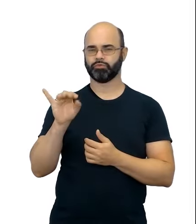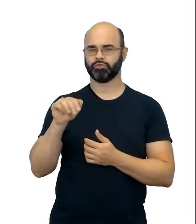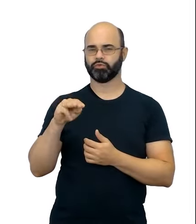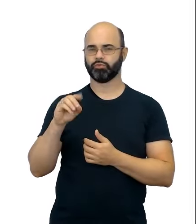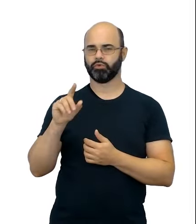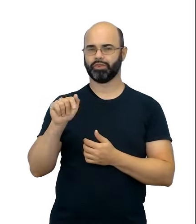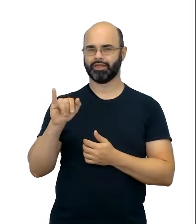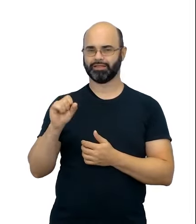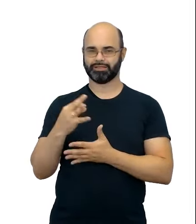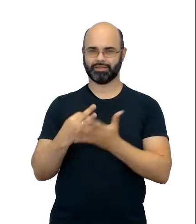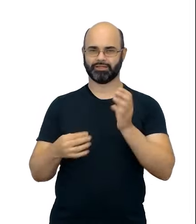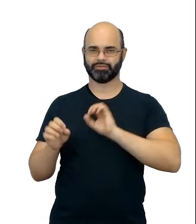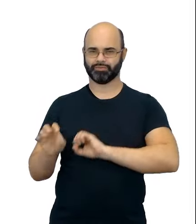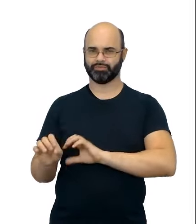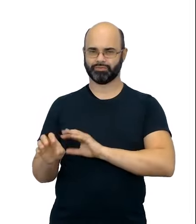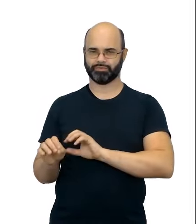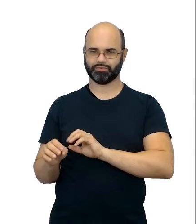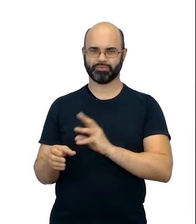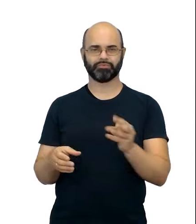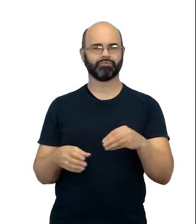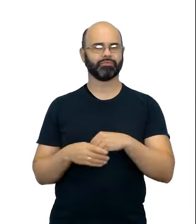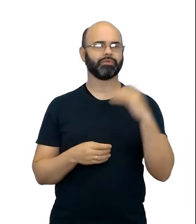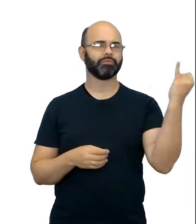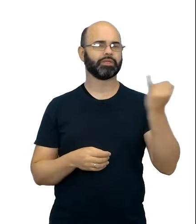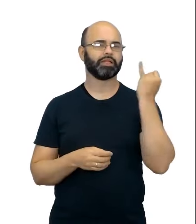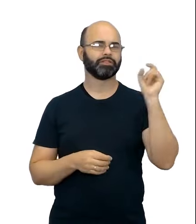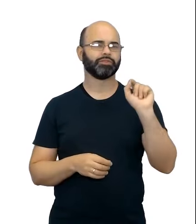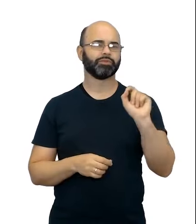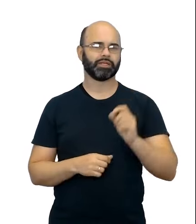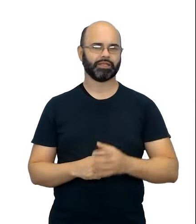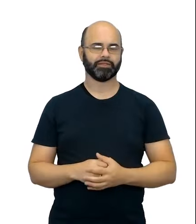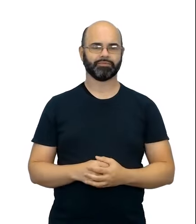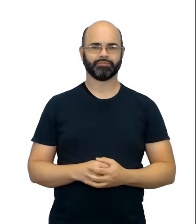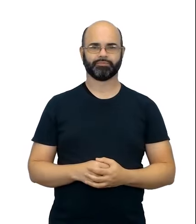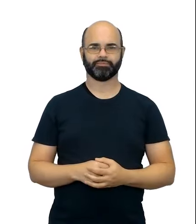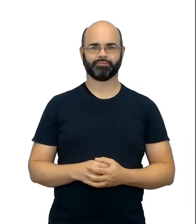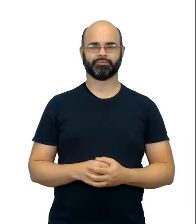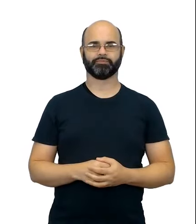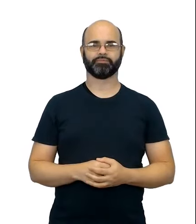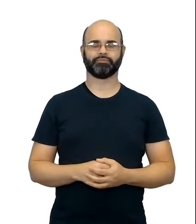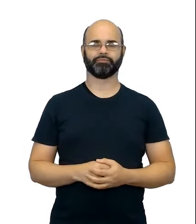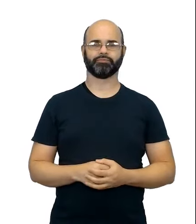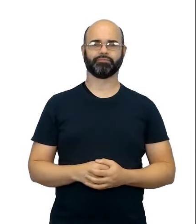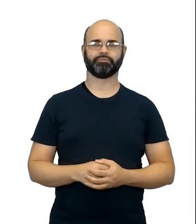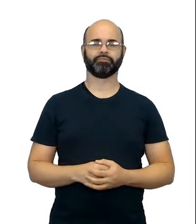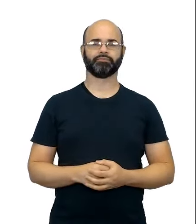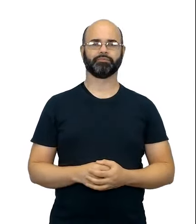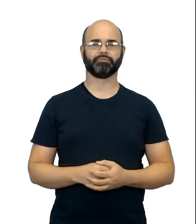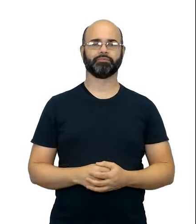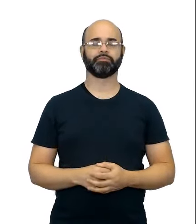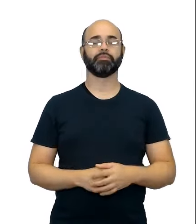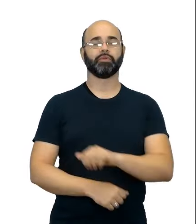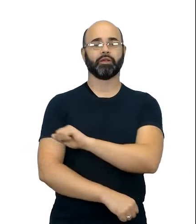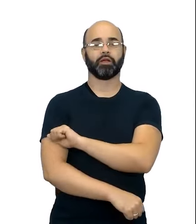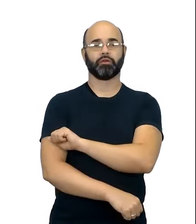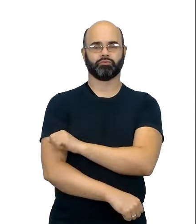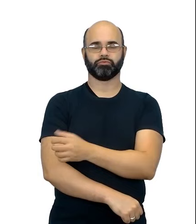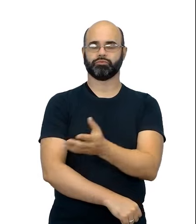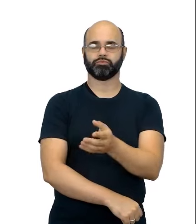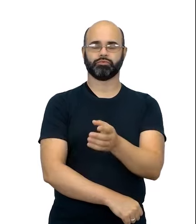quê? Que propicia aos professores da educação básica pensar a respeito de como